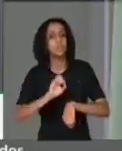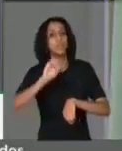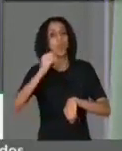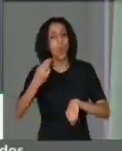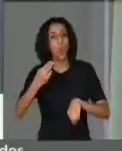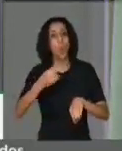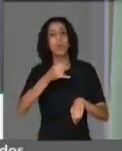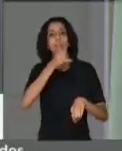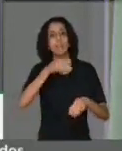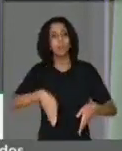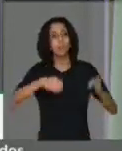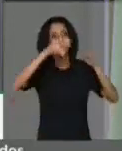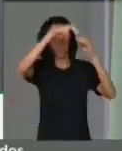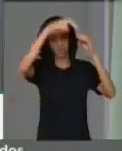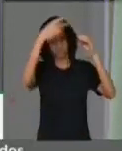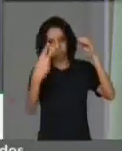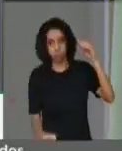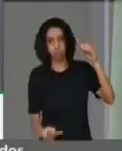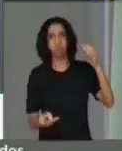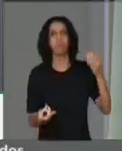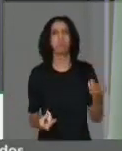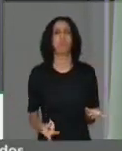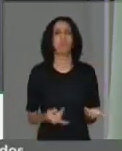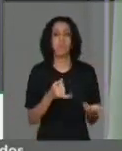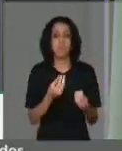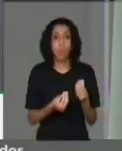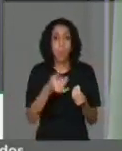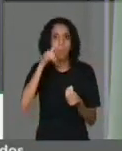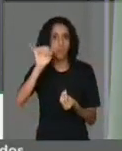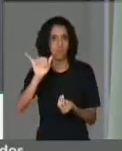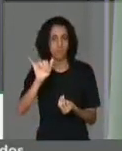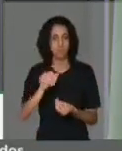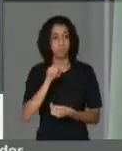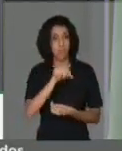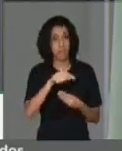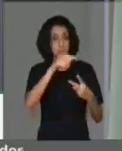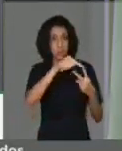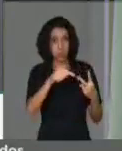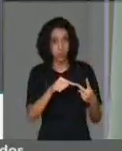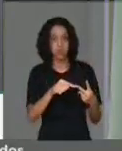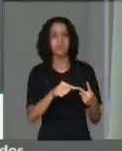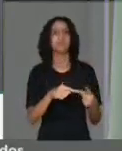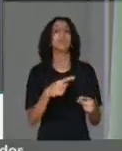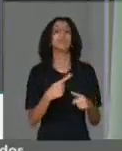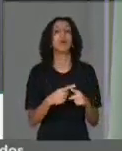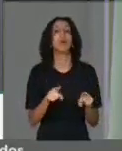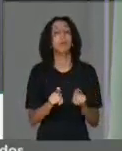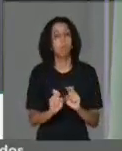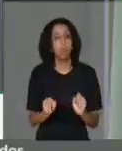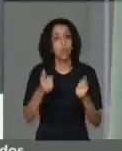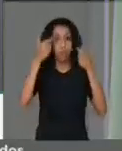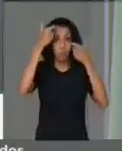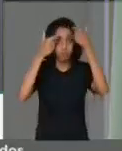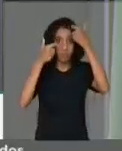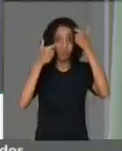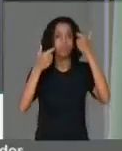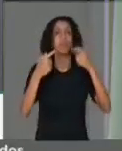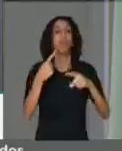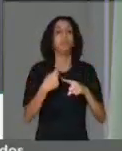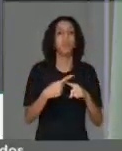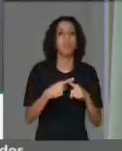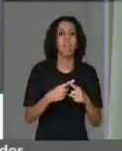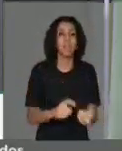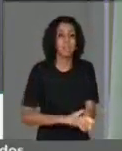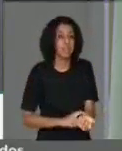altura. Hoje, essas doenças ocupacionais em destaque são associadas aos transtornos mentais decorrentes